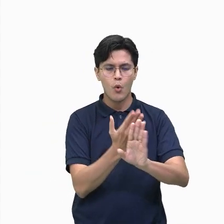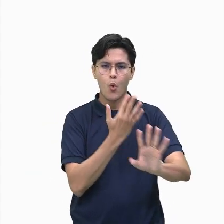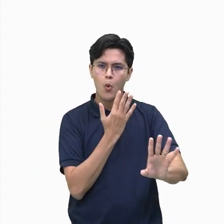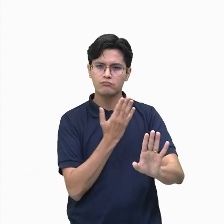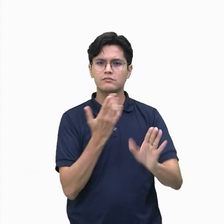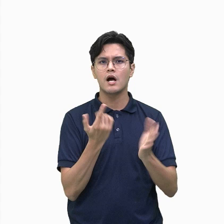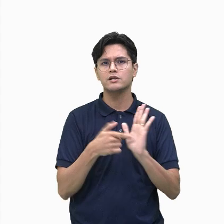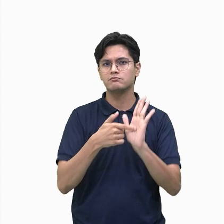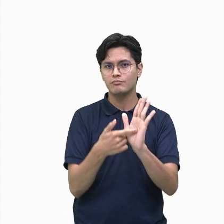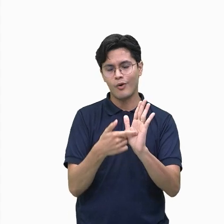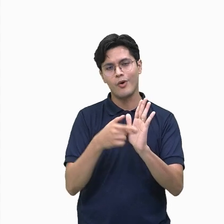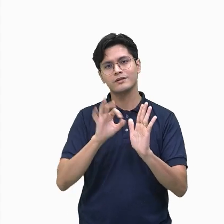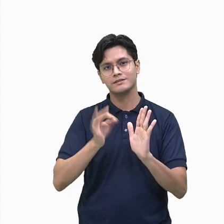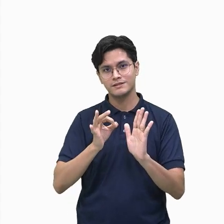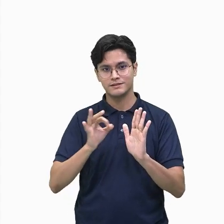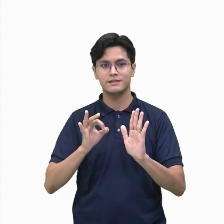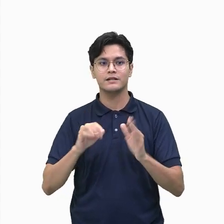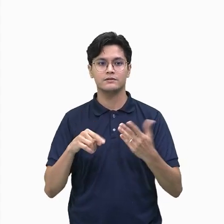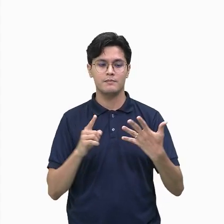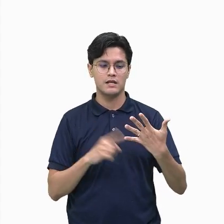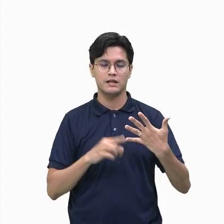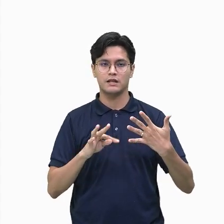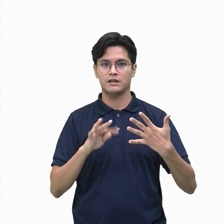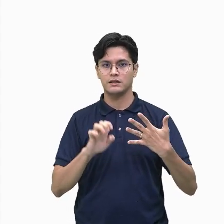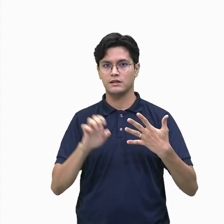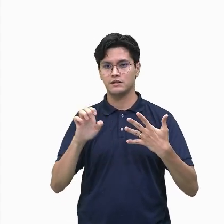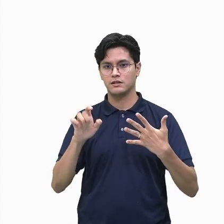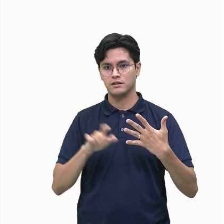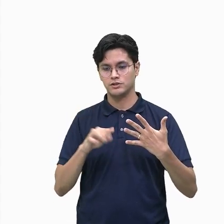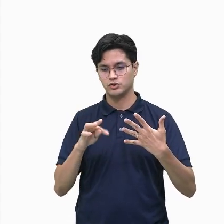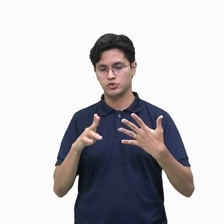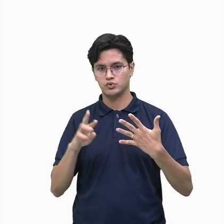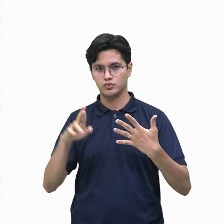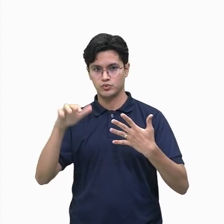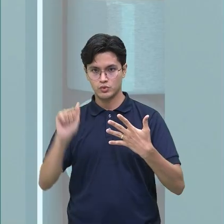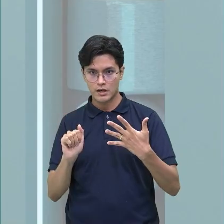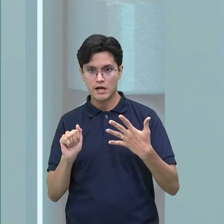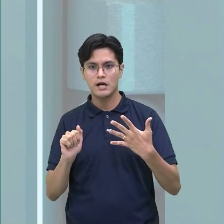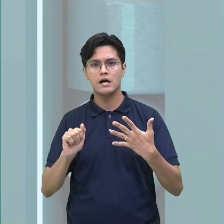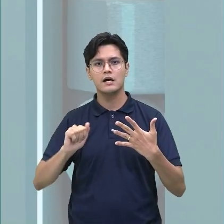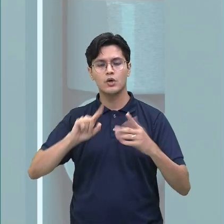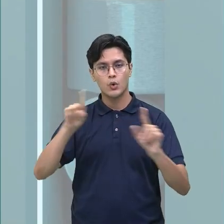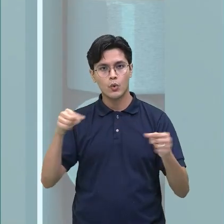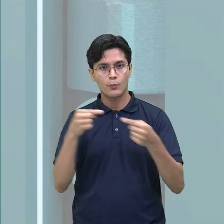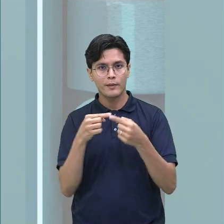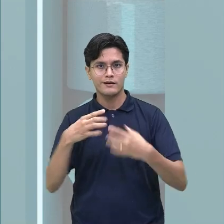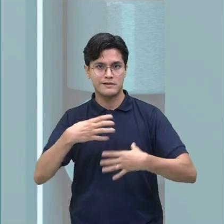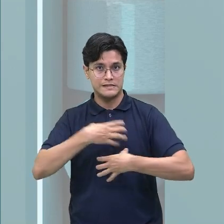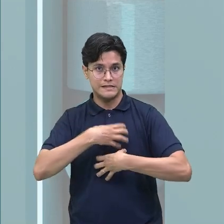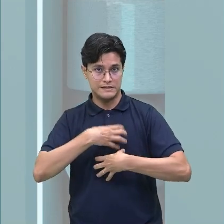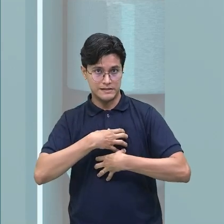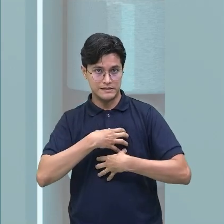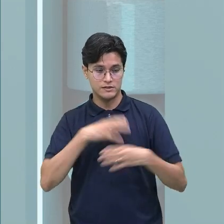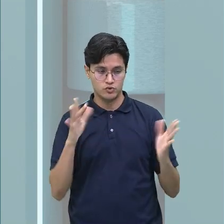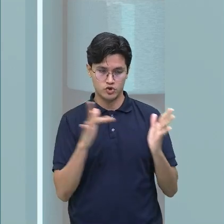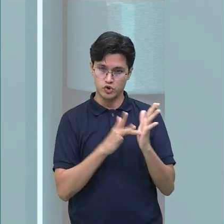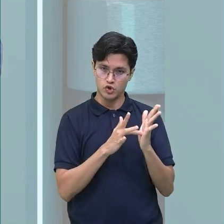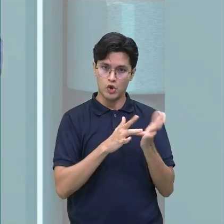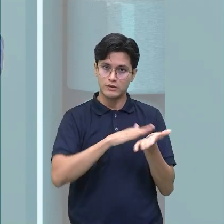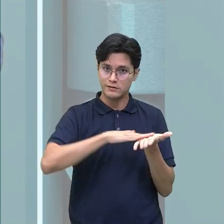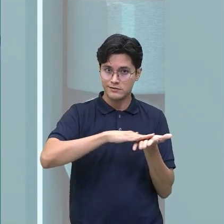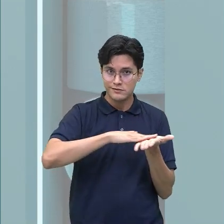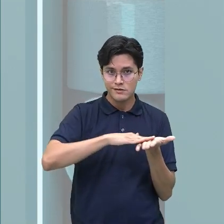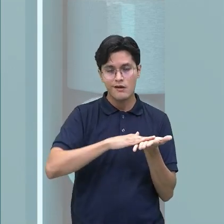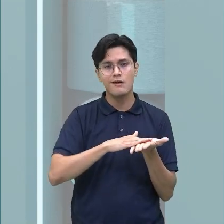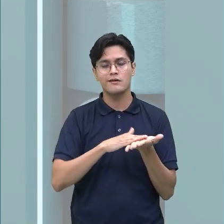Então, nesse contexto, quando eu falo da sensação tátil, quando eu falo da cor que vai influenciar,